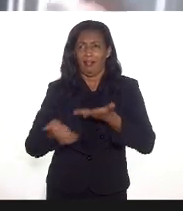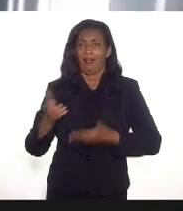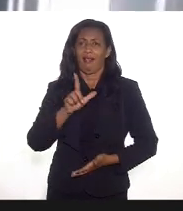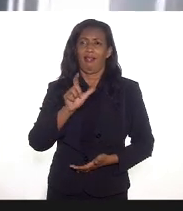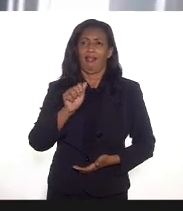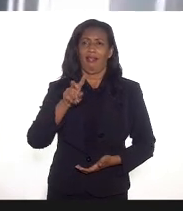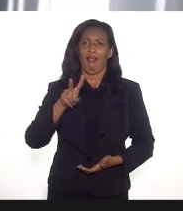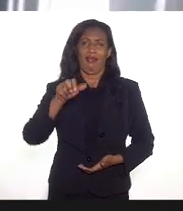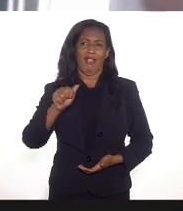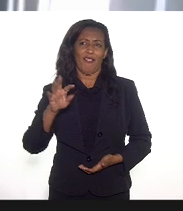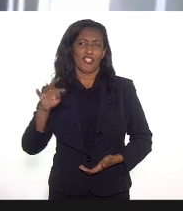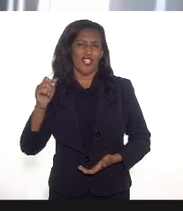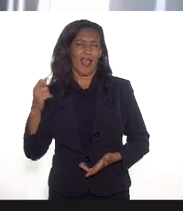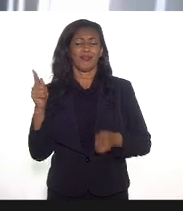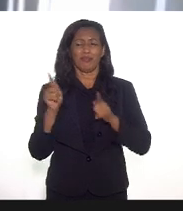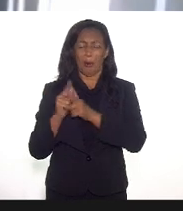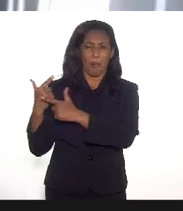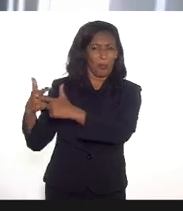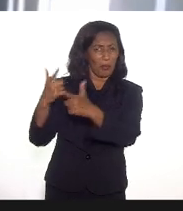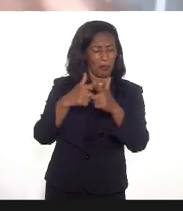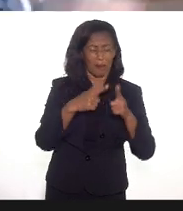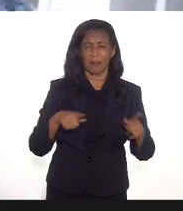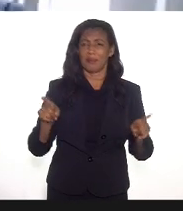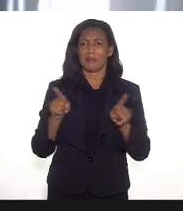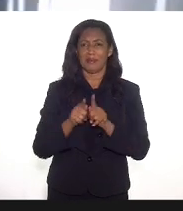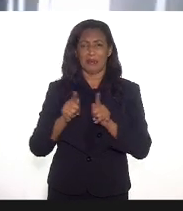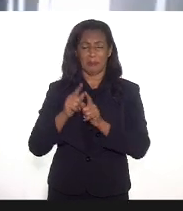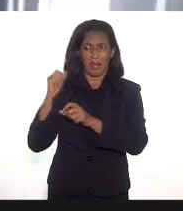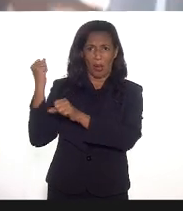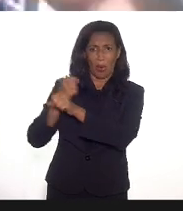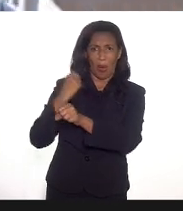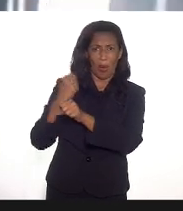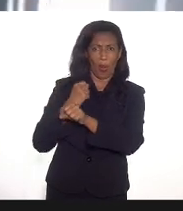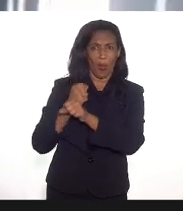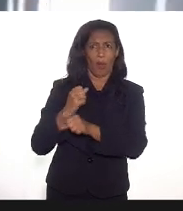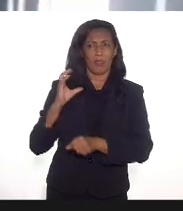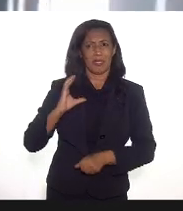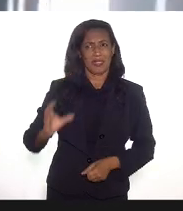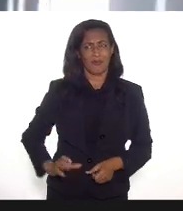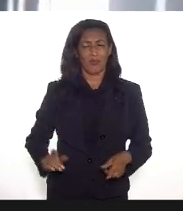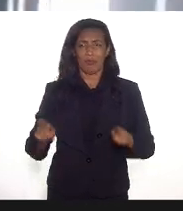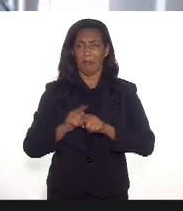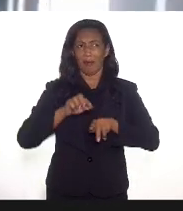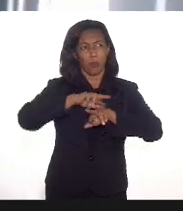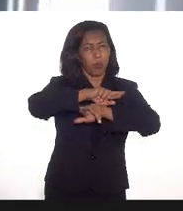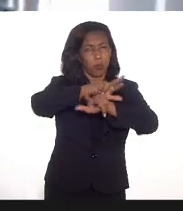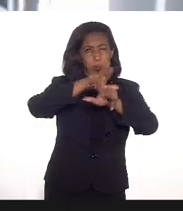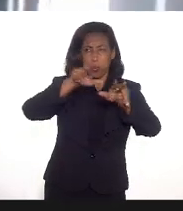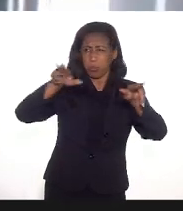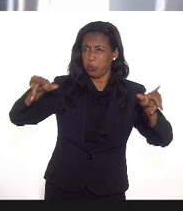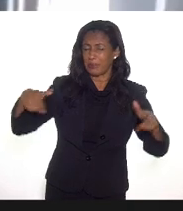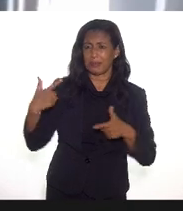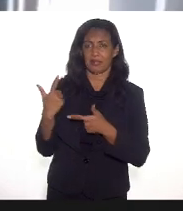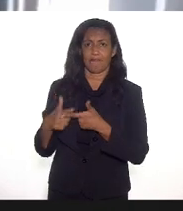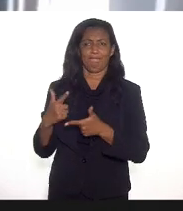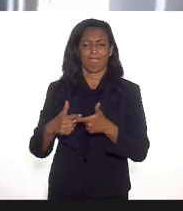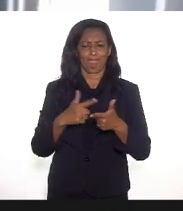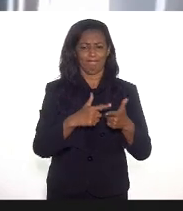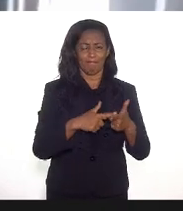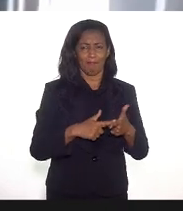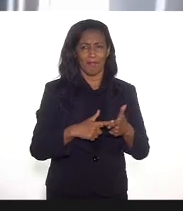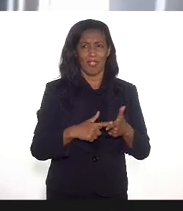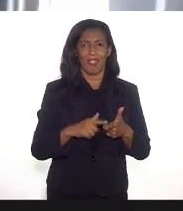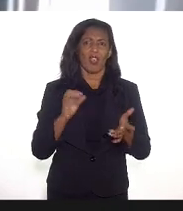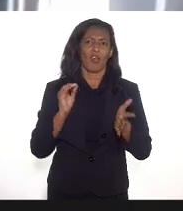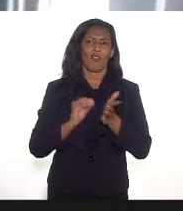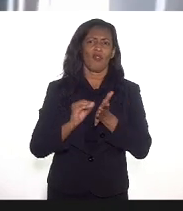econômicos importantes para certos setores da economia brasileira, a construção civil, por exemplo, entre outras. Então, assim, sem falar dessa dimensão